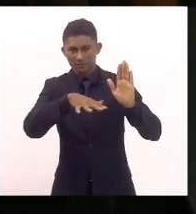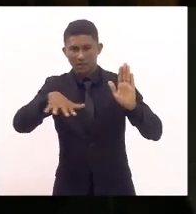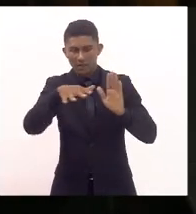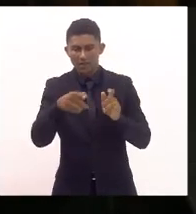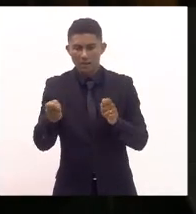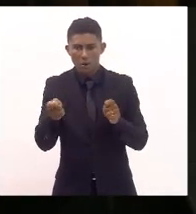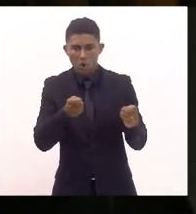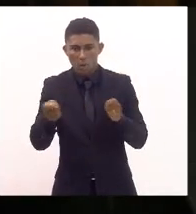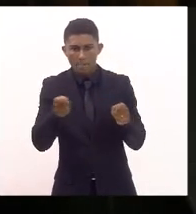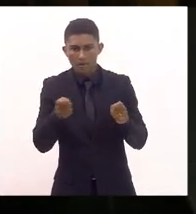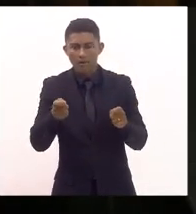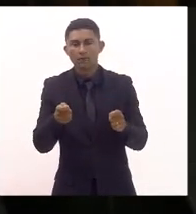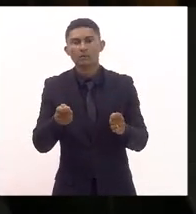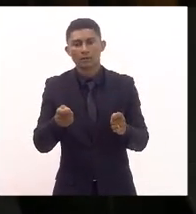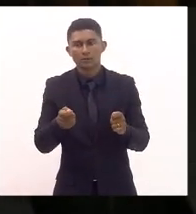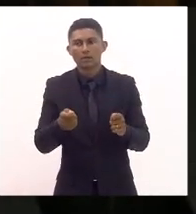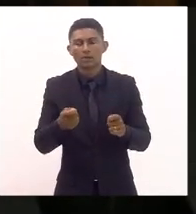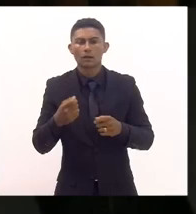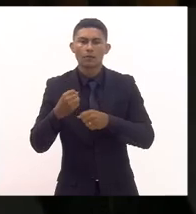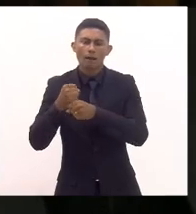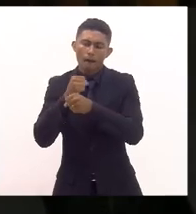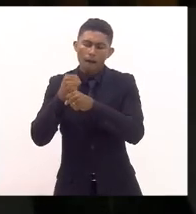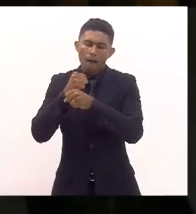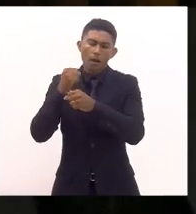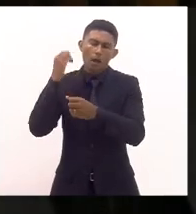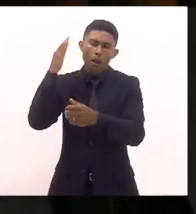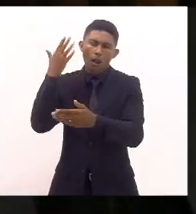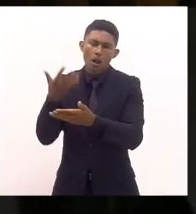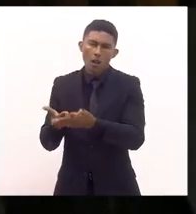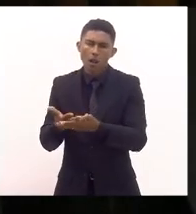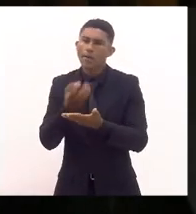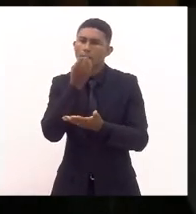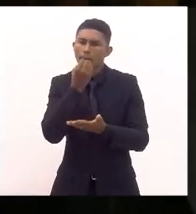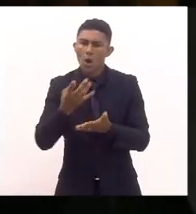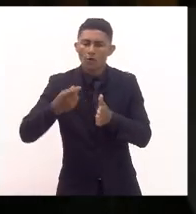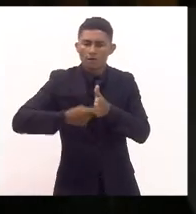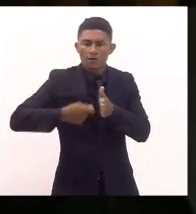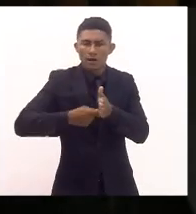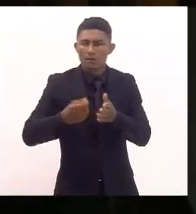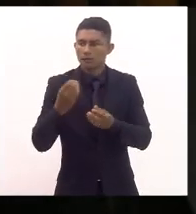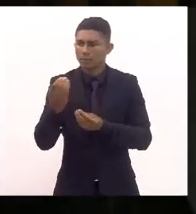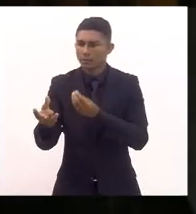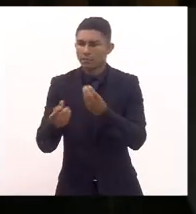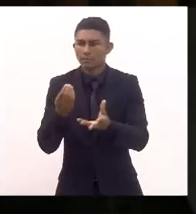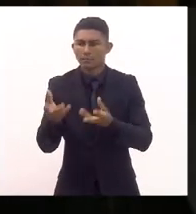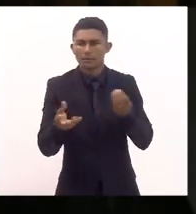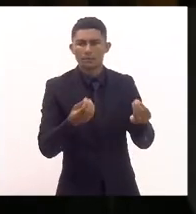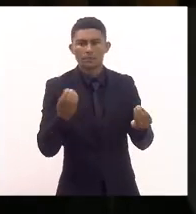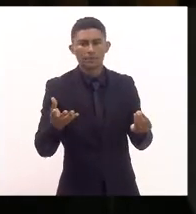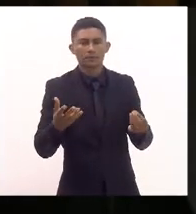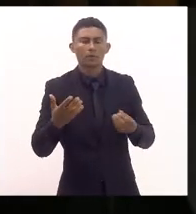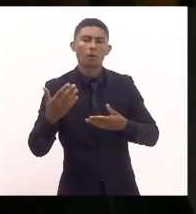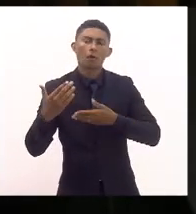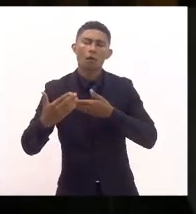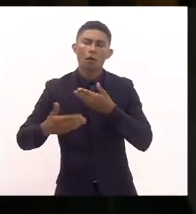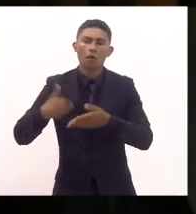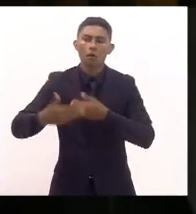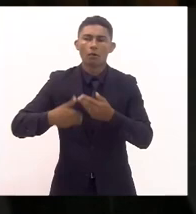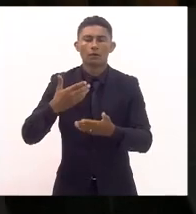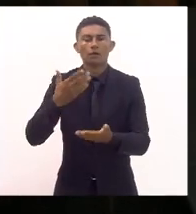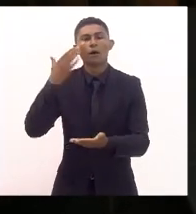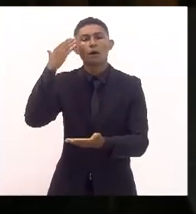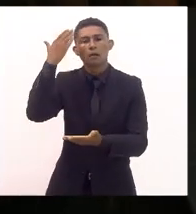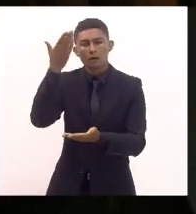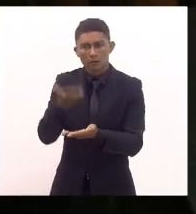benefícios fiscais concedidos ao longo dos anos e o somatório é de